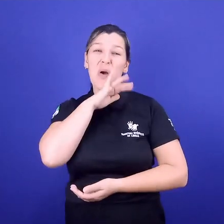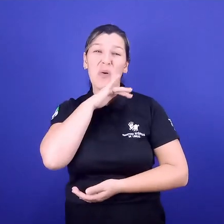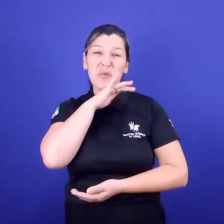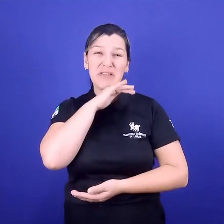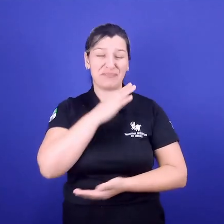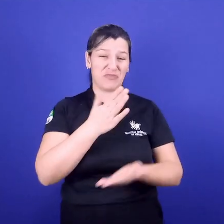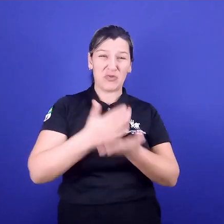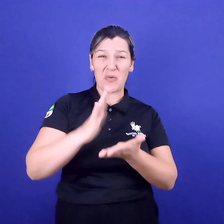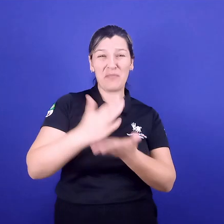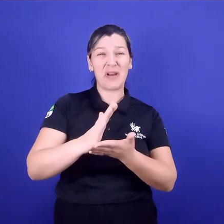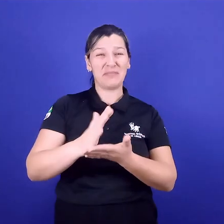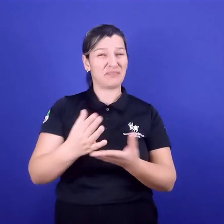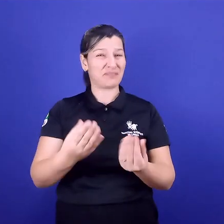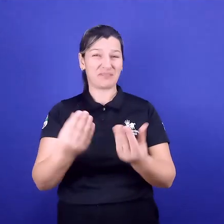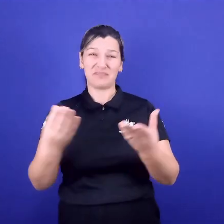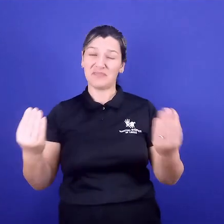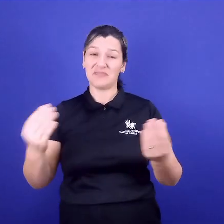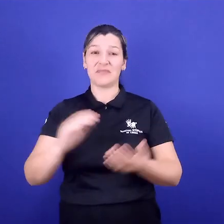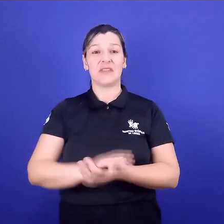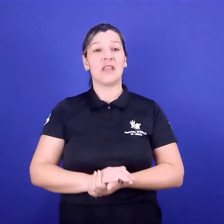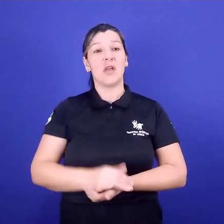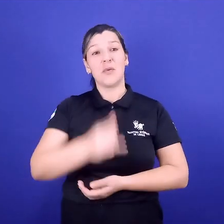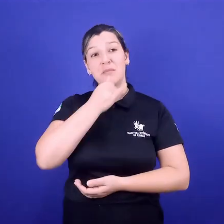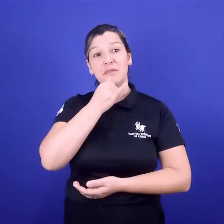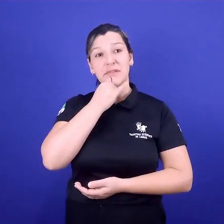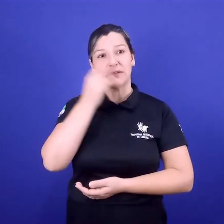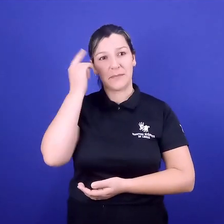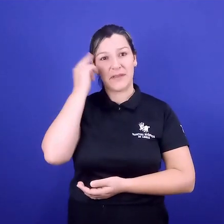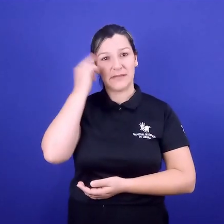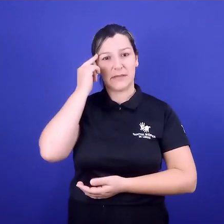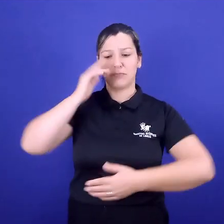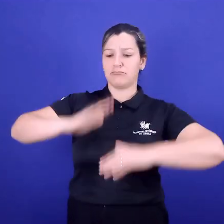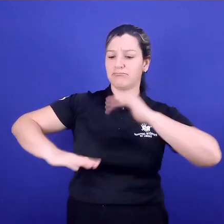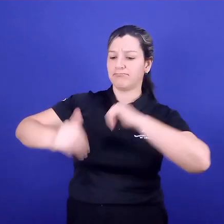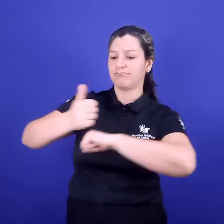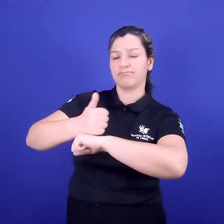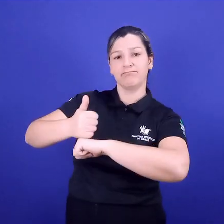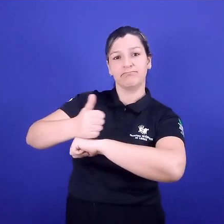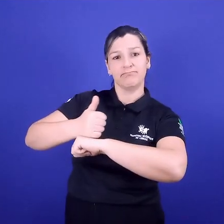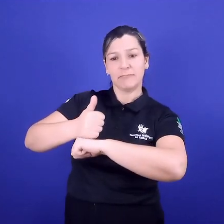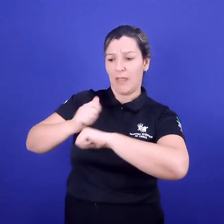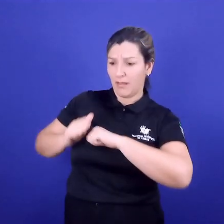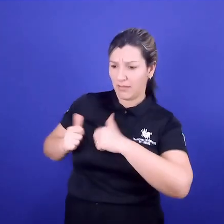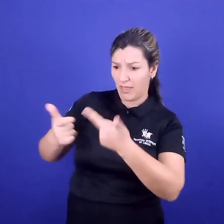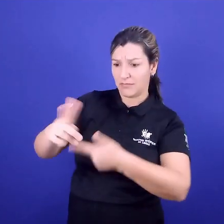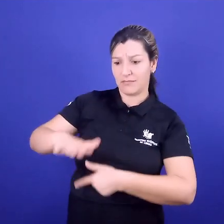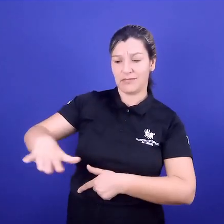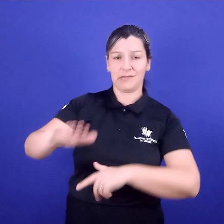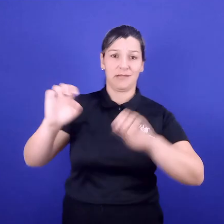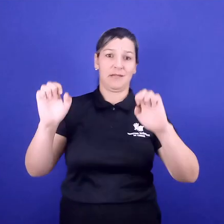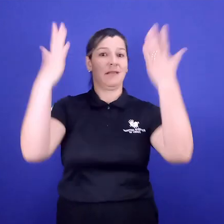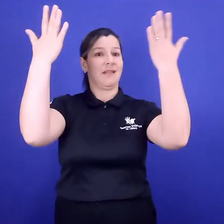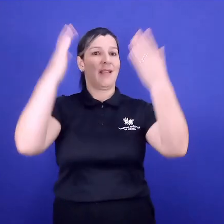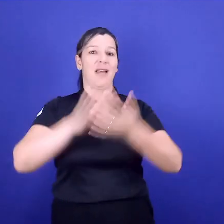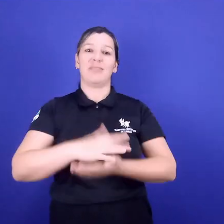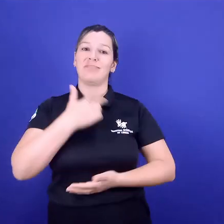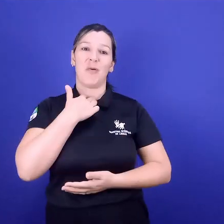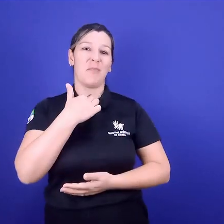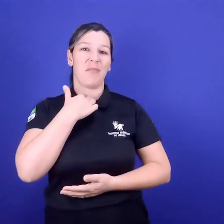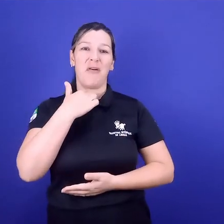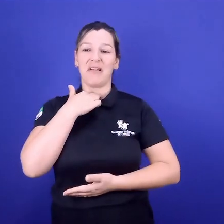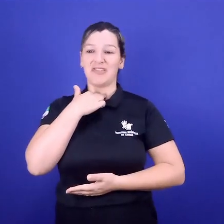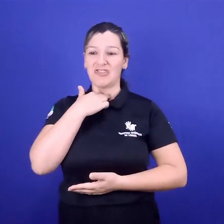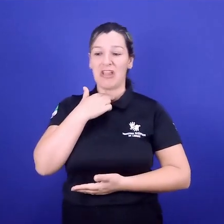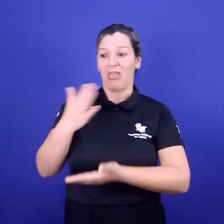para menos. Mas isso quando é uma coisa informal. Quando a gente está falando de profissional, né, quem atua nessa área, errar para mais